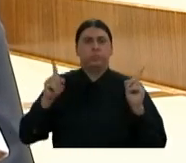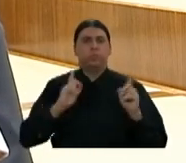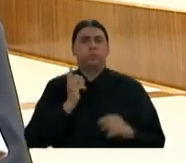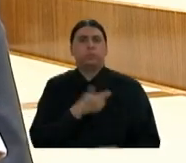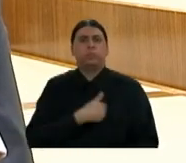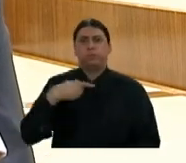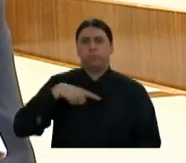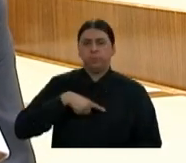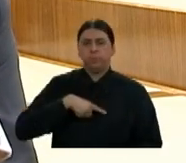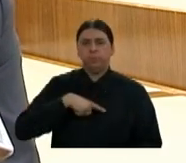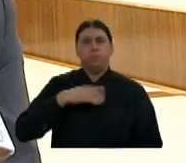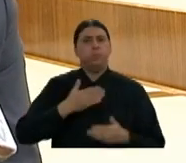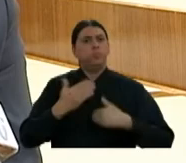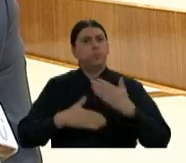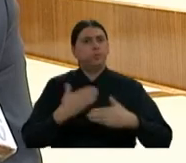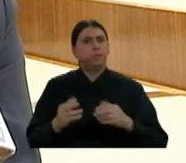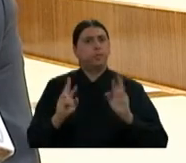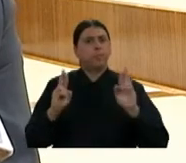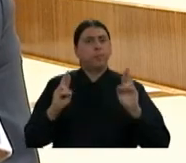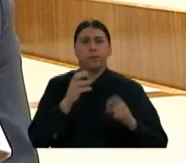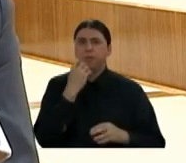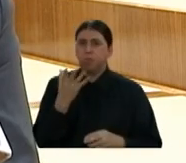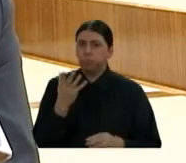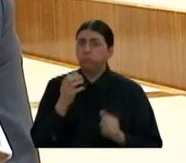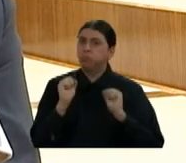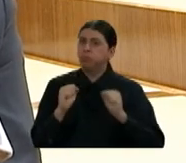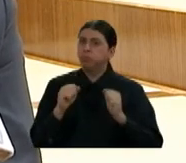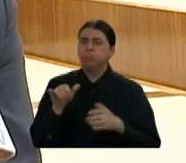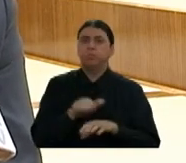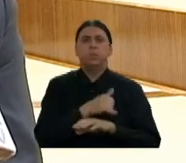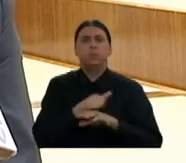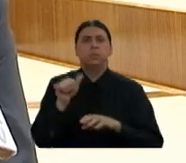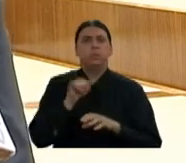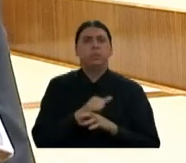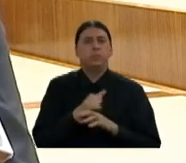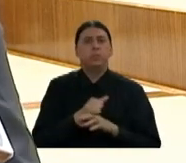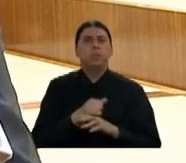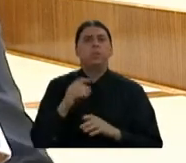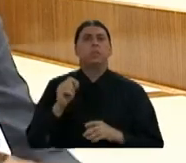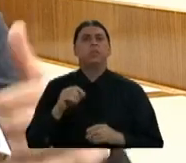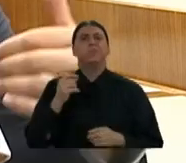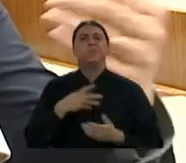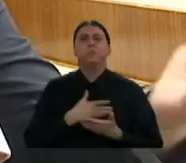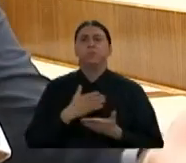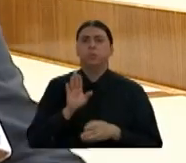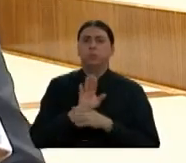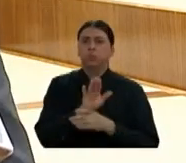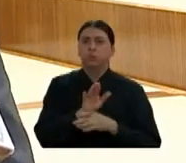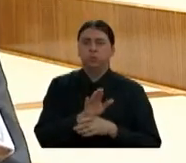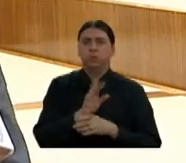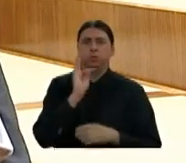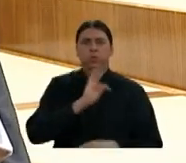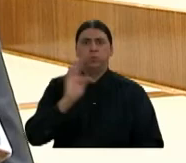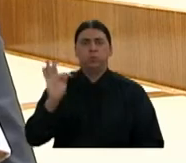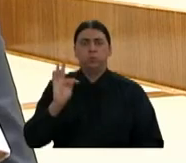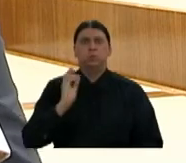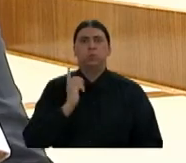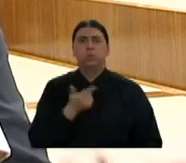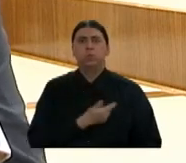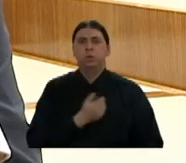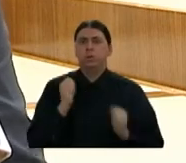uma boa expectativa de que isso possa contribuir para que mais adiante a gente tenha